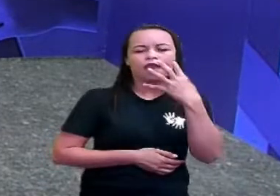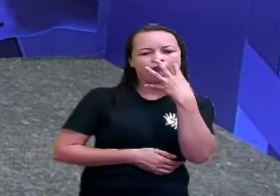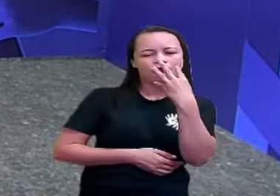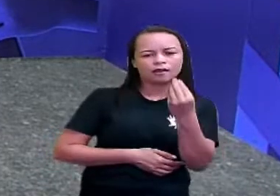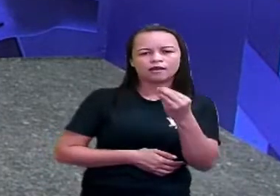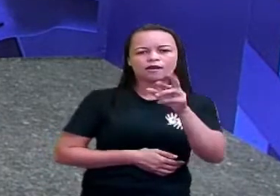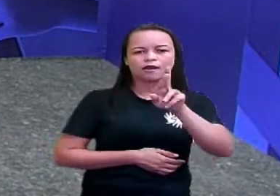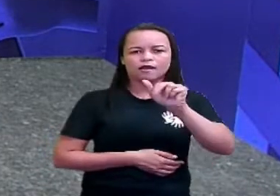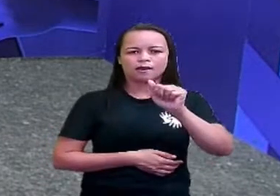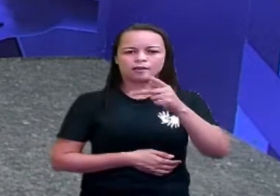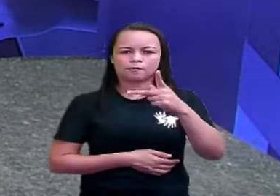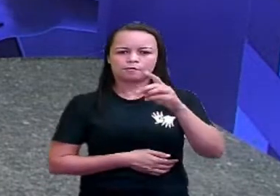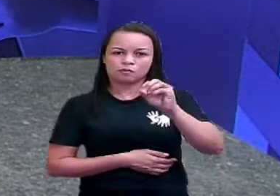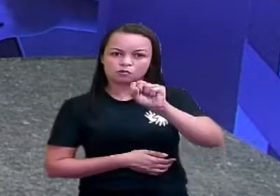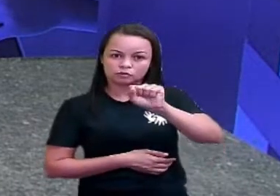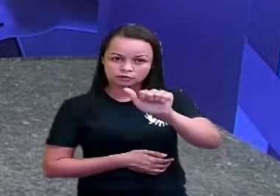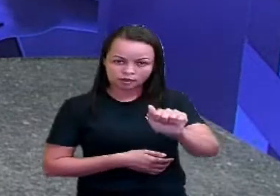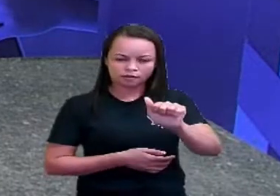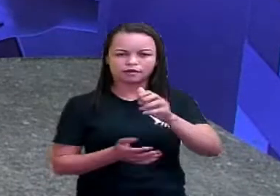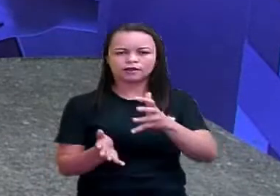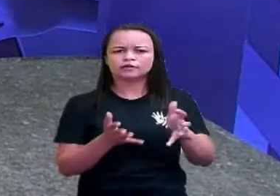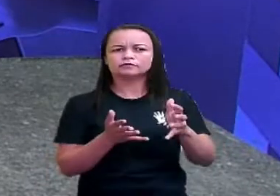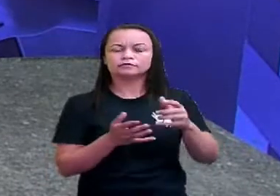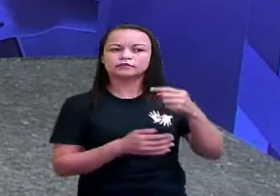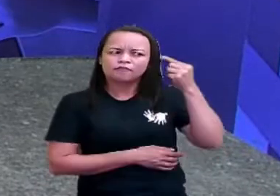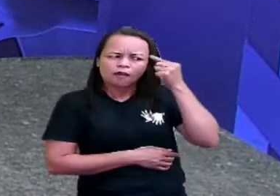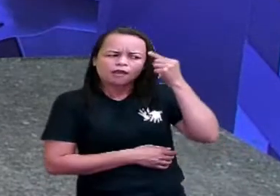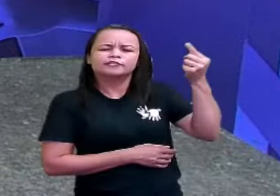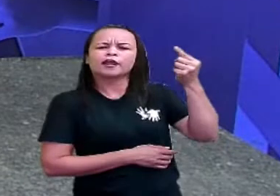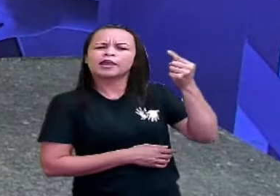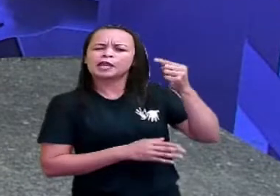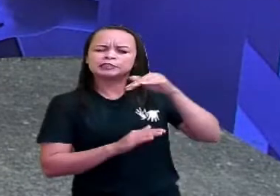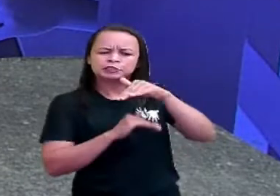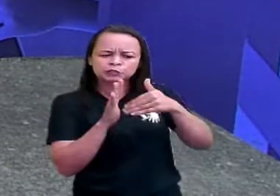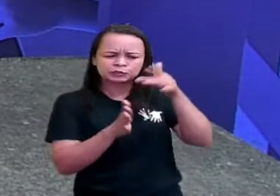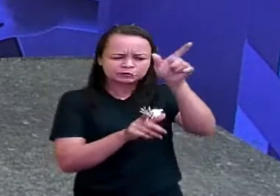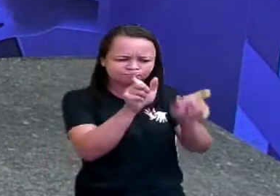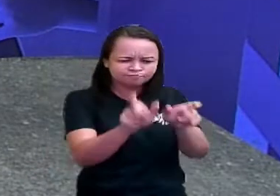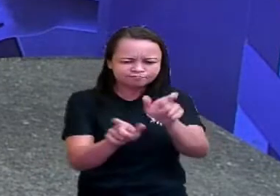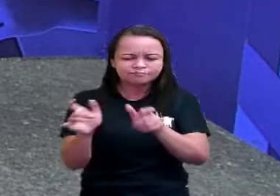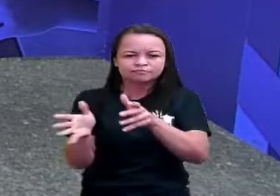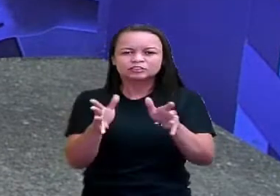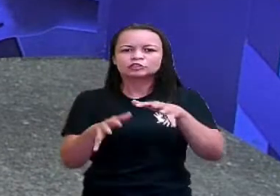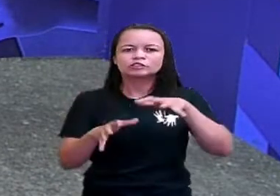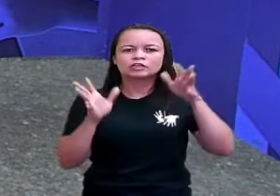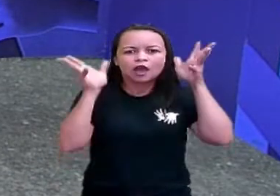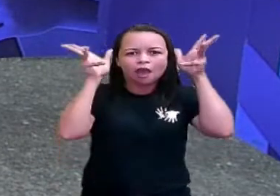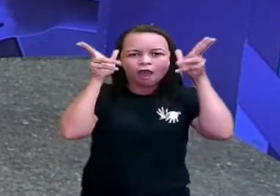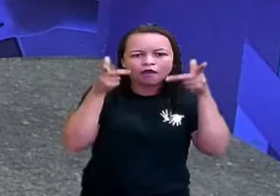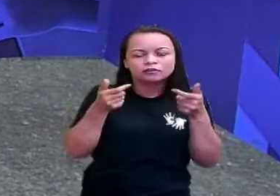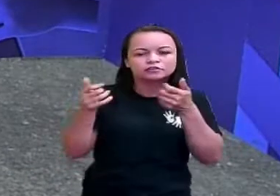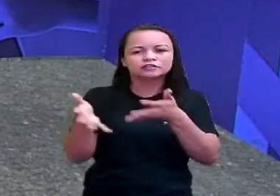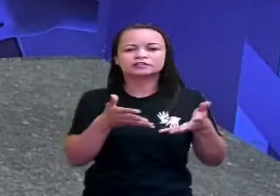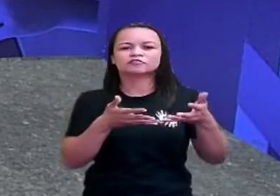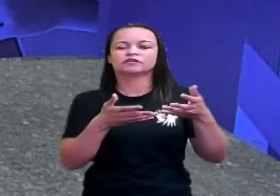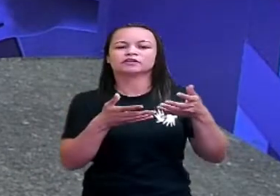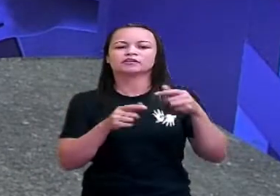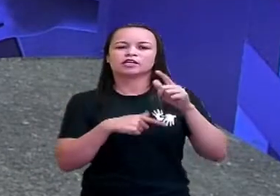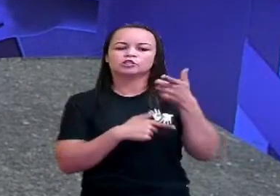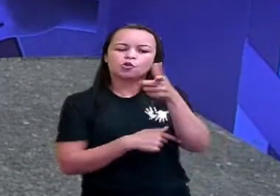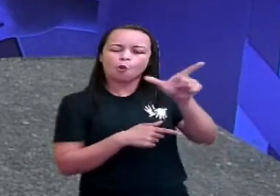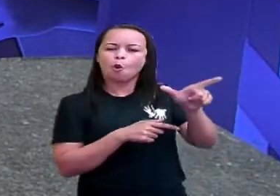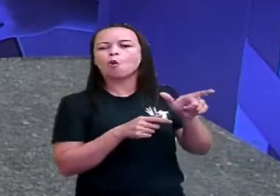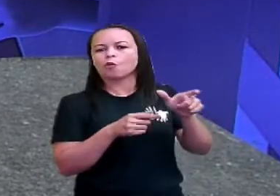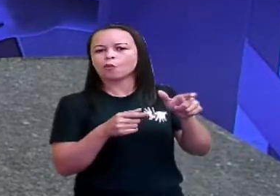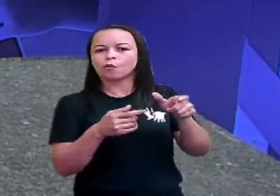é, ela teve a ideia de todo mundo se fantasiar de outro bicho. Já pensou? Pois